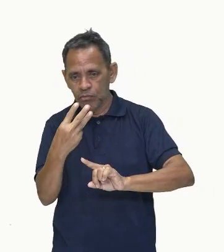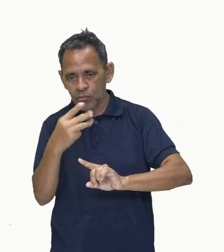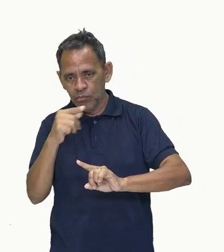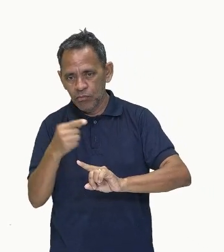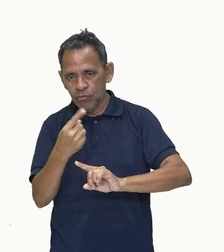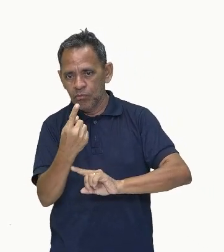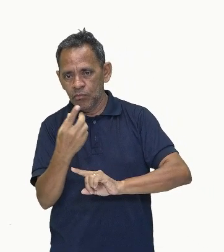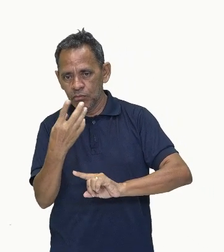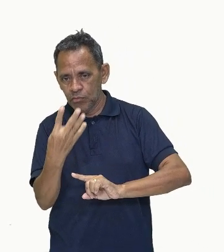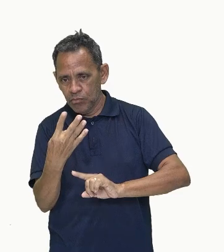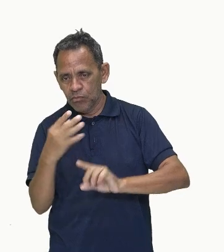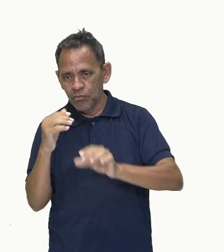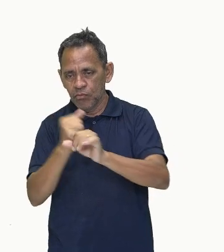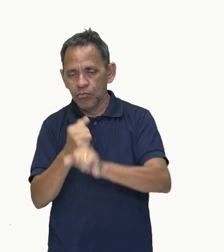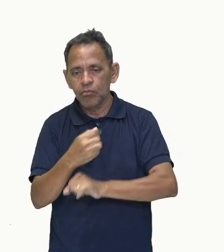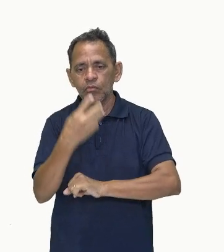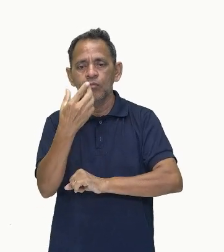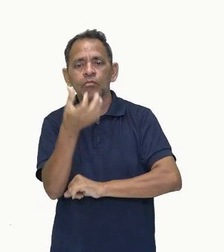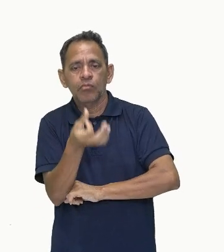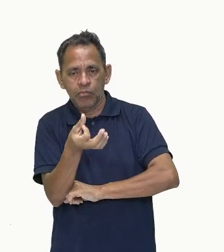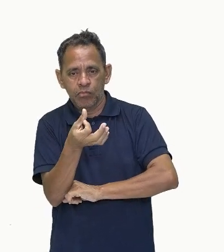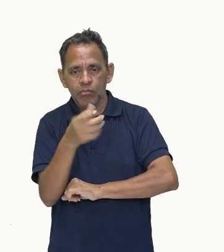igual a 6,28.